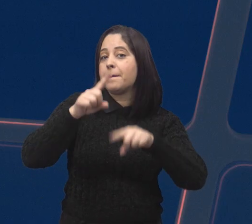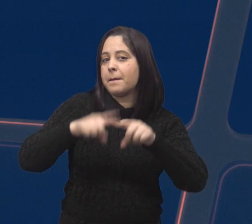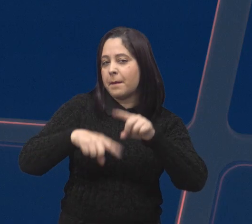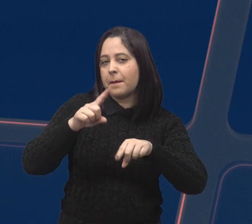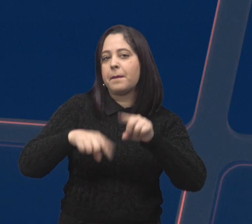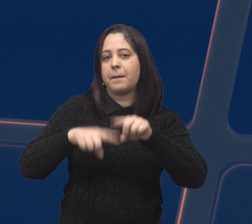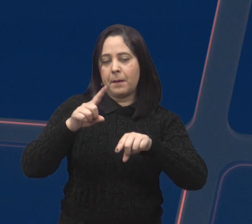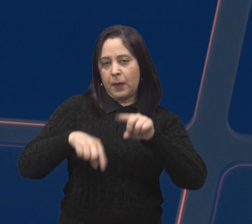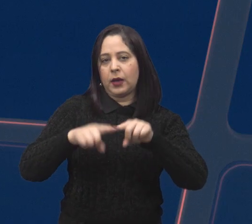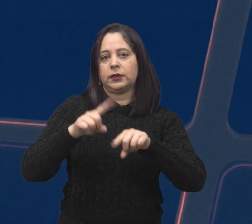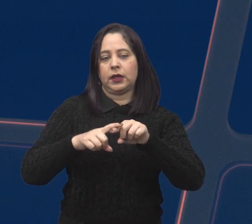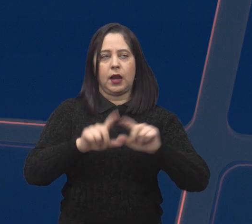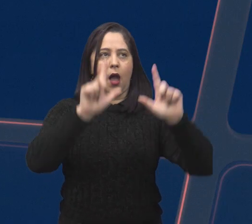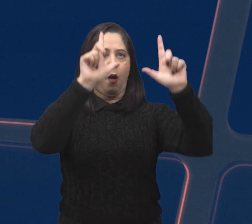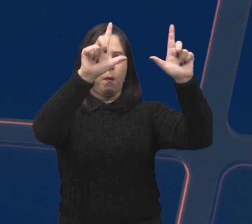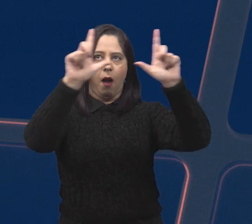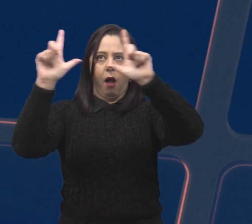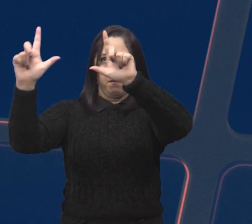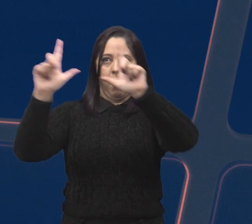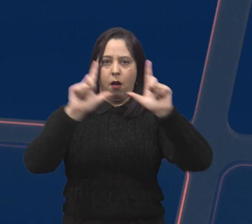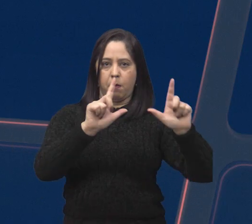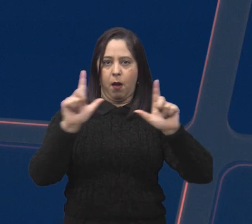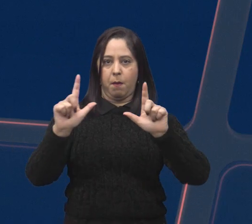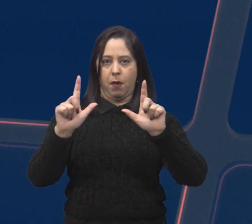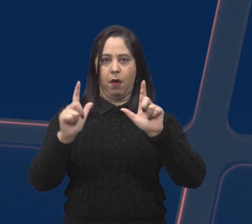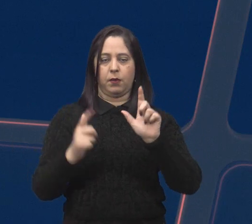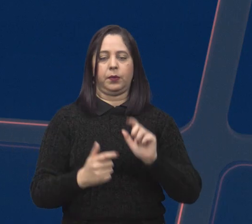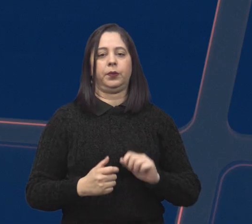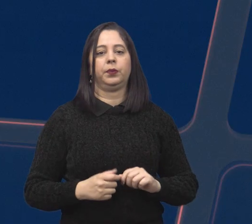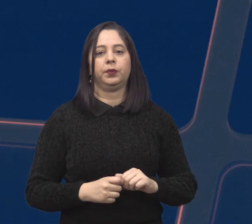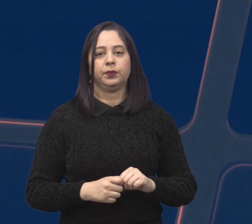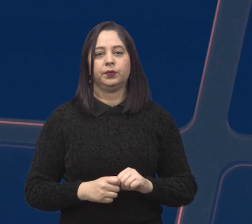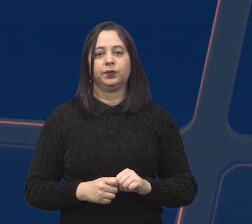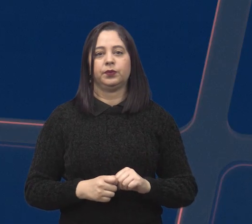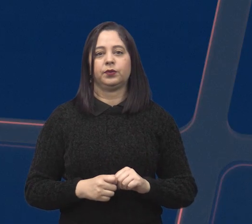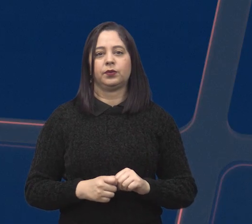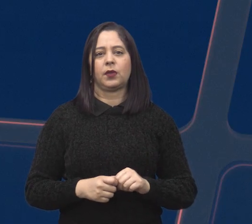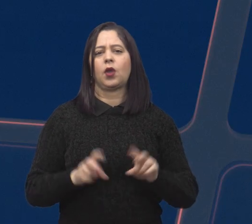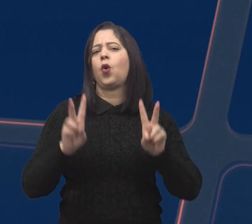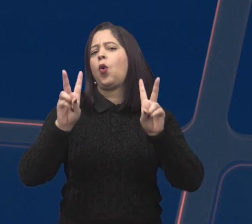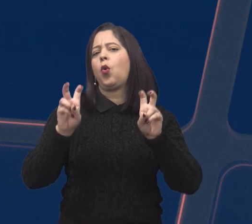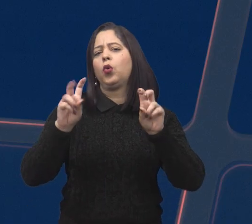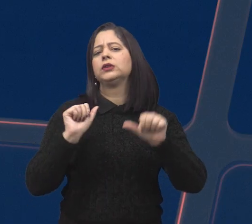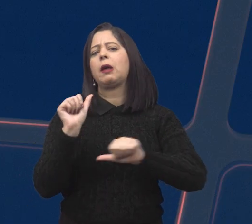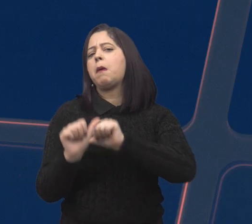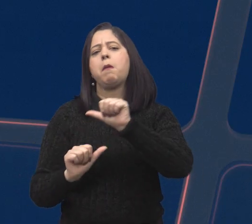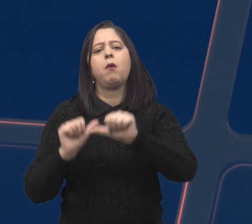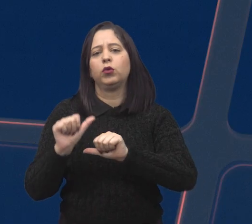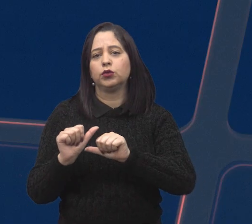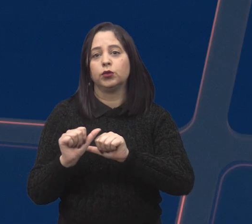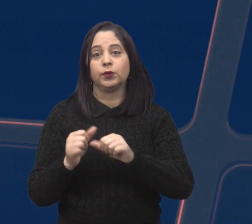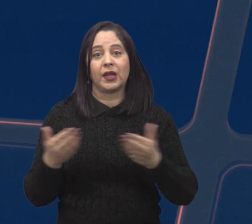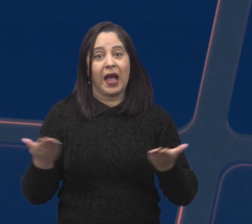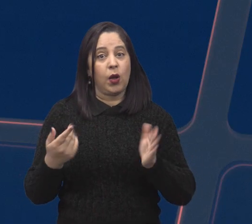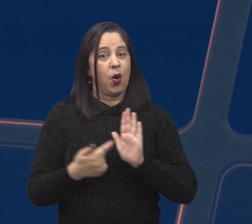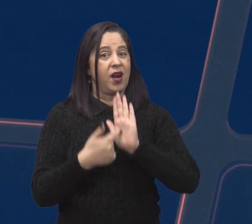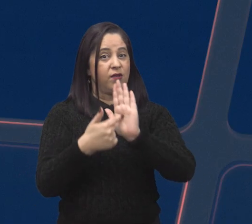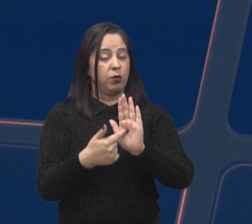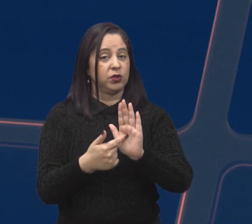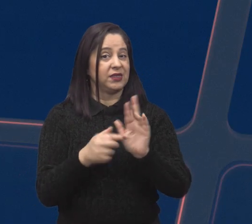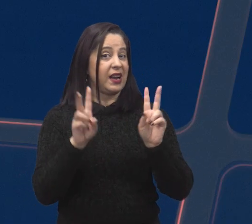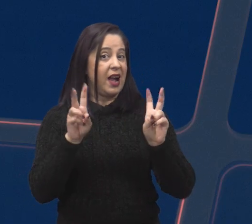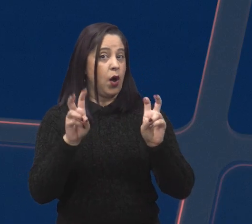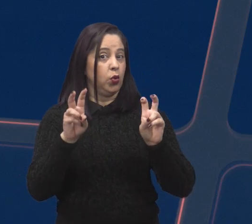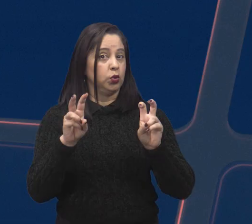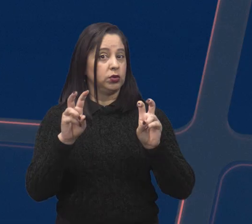referência e de ensino que envolva a sinalização. A gente muda de assunto para mostrar dados do